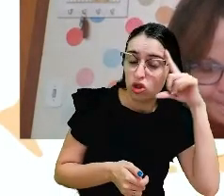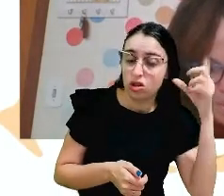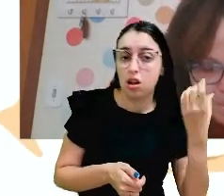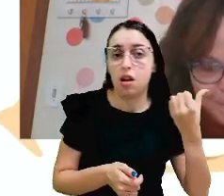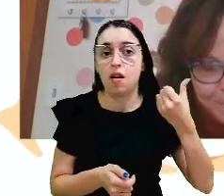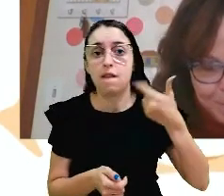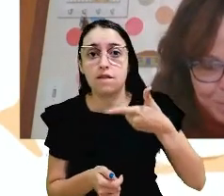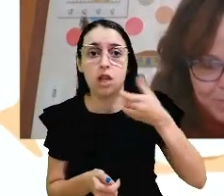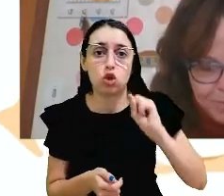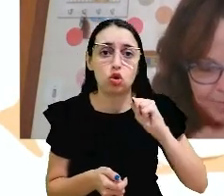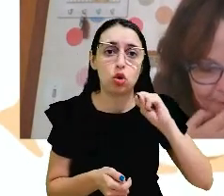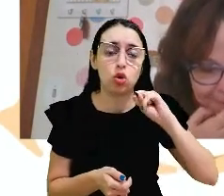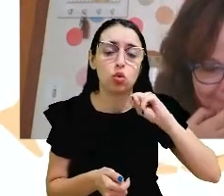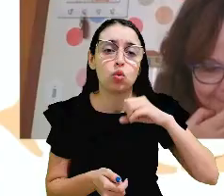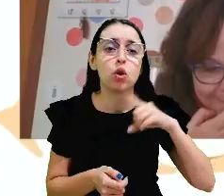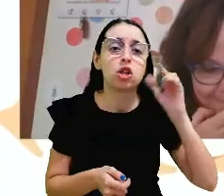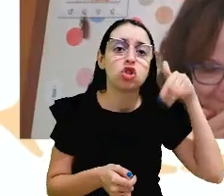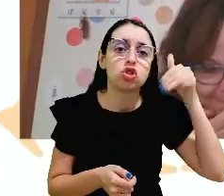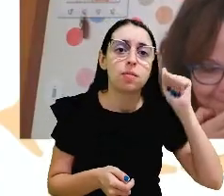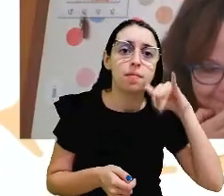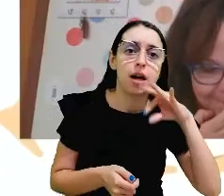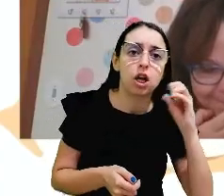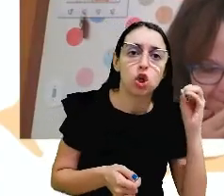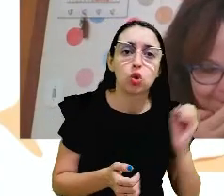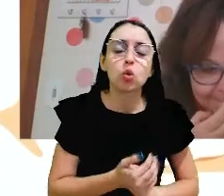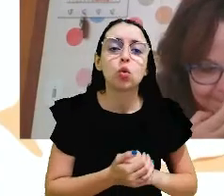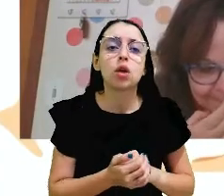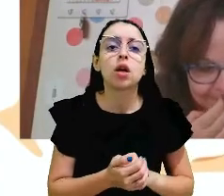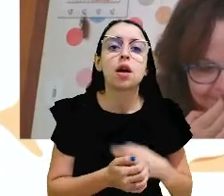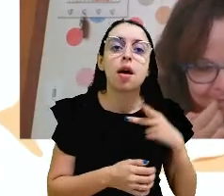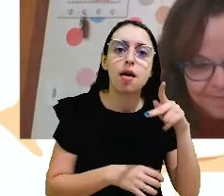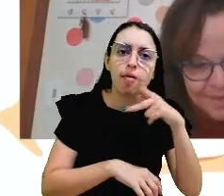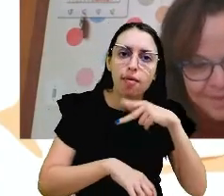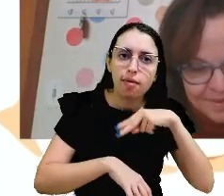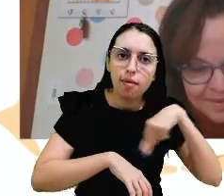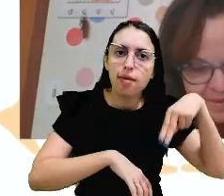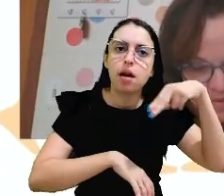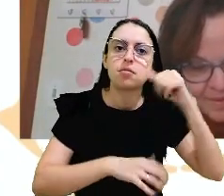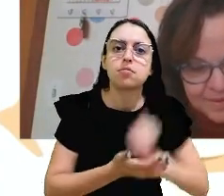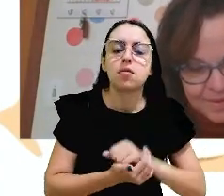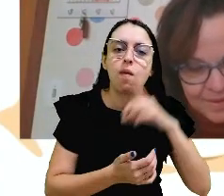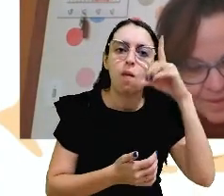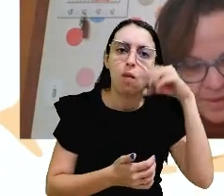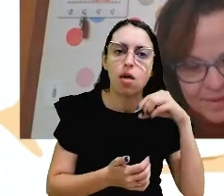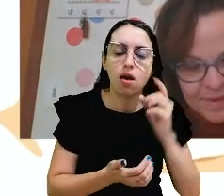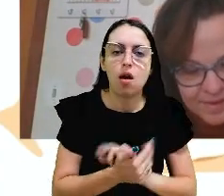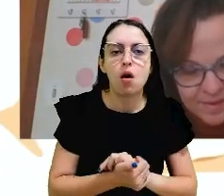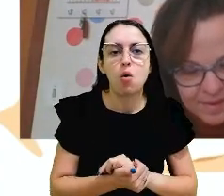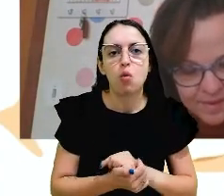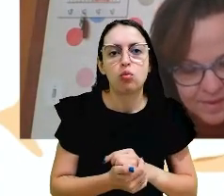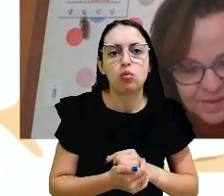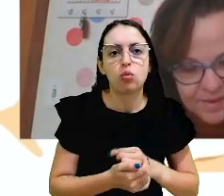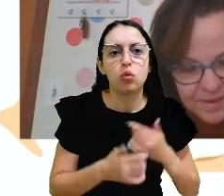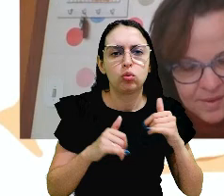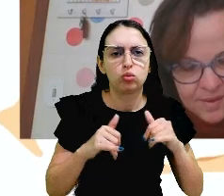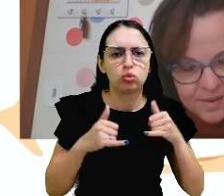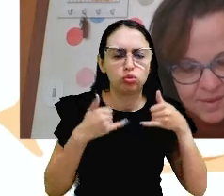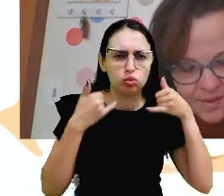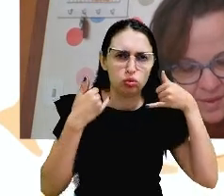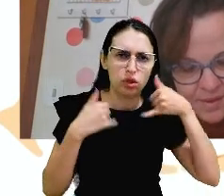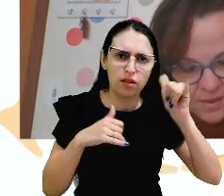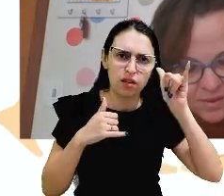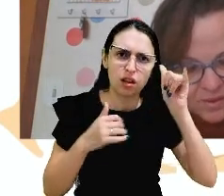o Dia Nacional, né, do Combate à Mortalidade Materna. Eu acho muito pertinente a gente assistir o